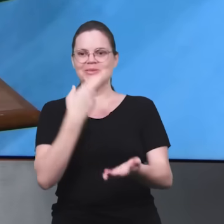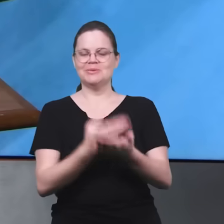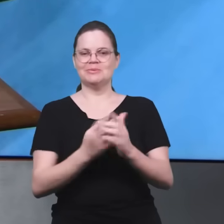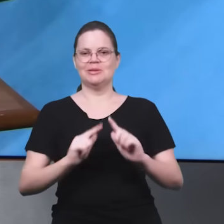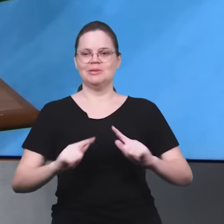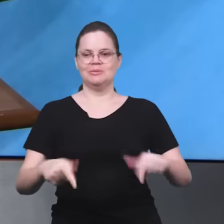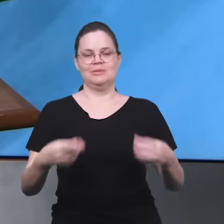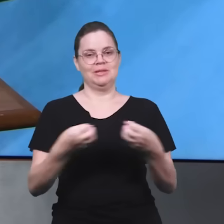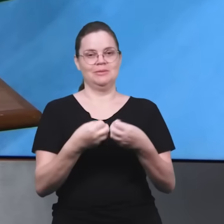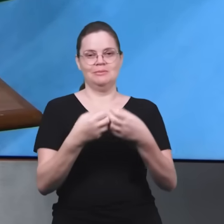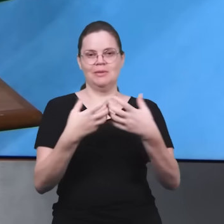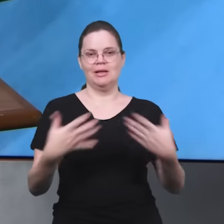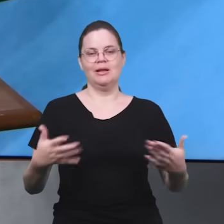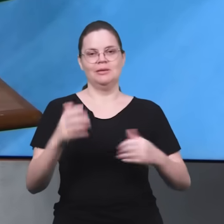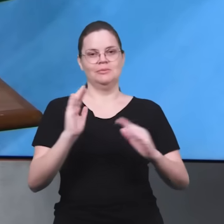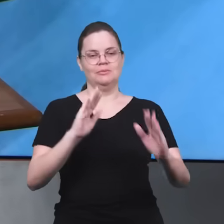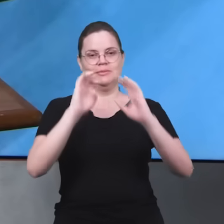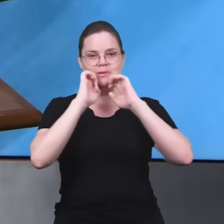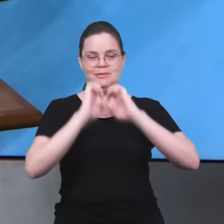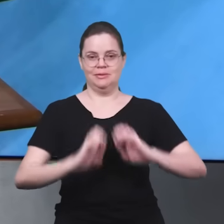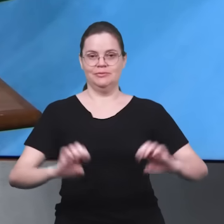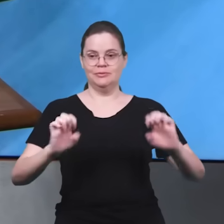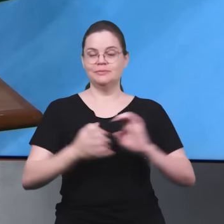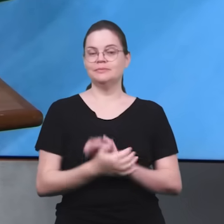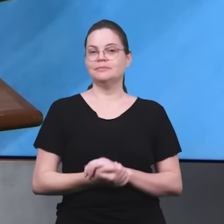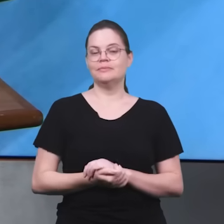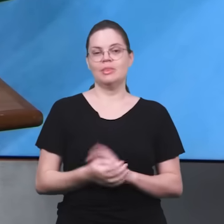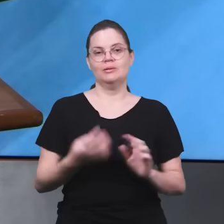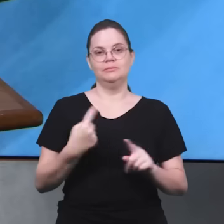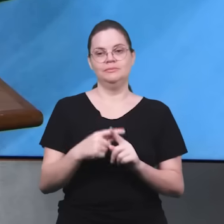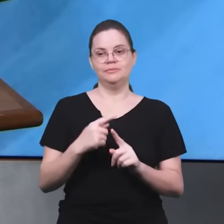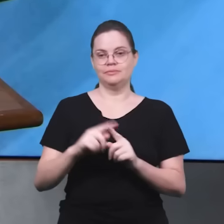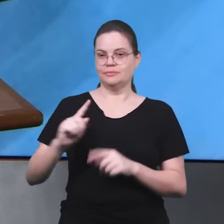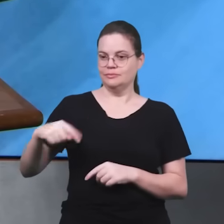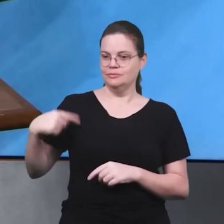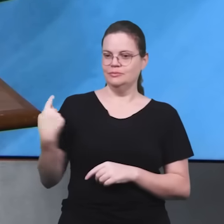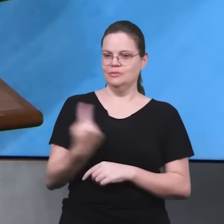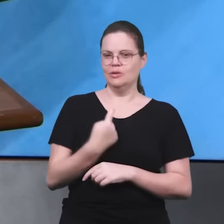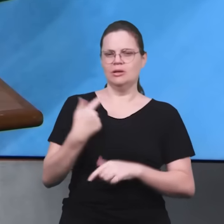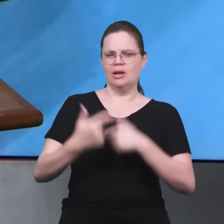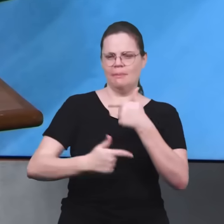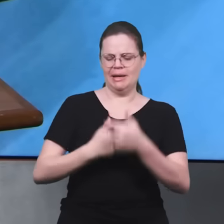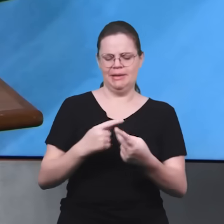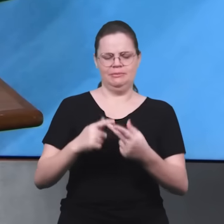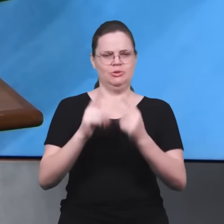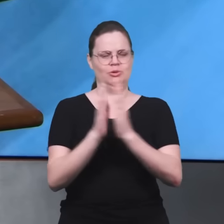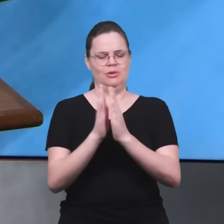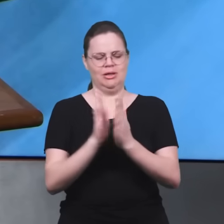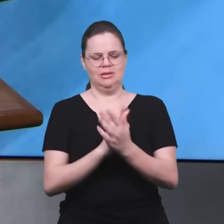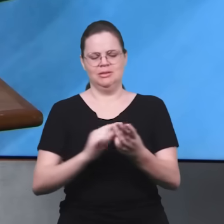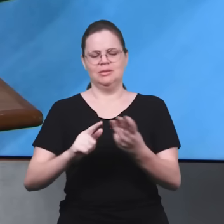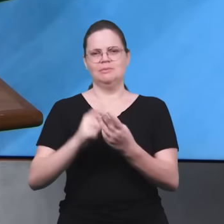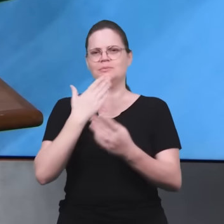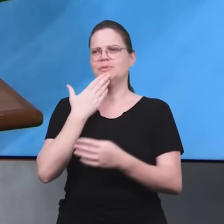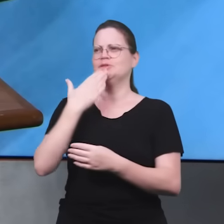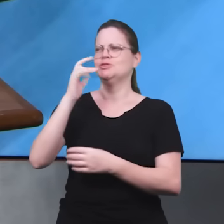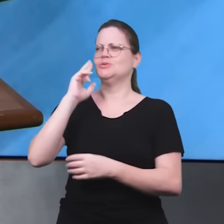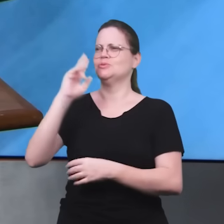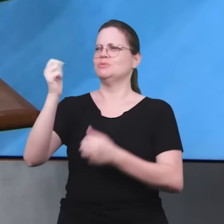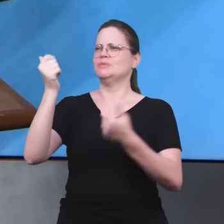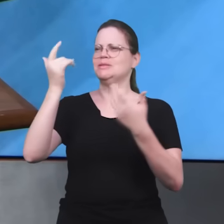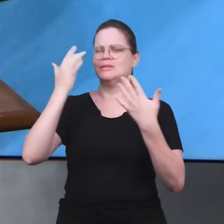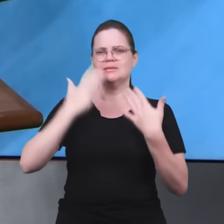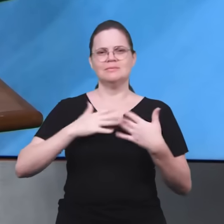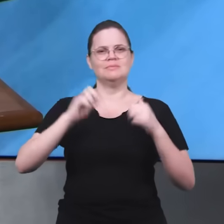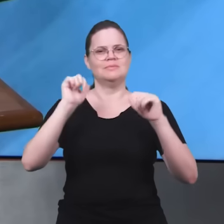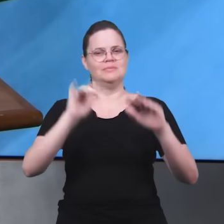trabalho de evangelização, o trabalho da igreja, da oração, da busca e colhendo os frutos